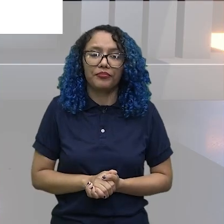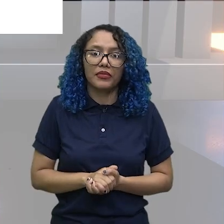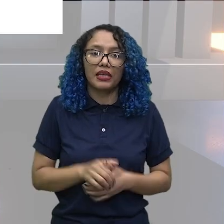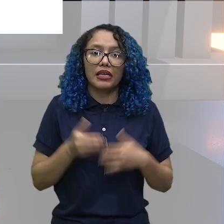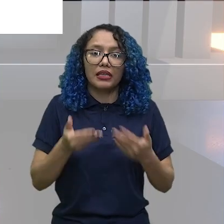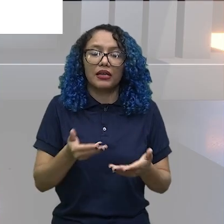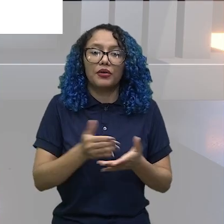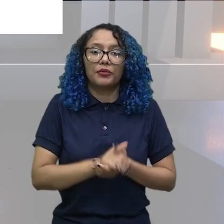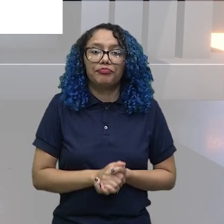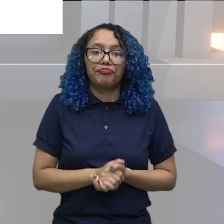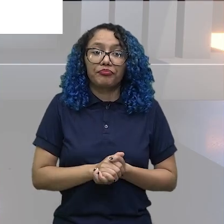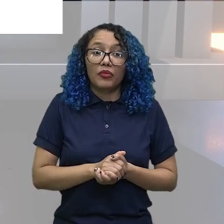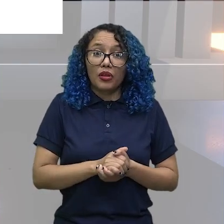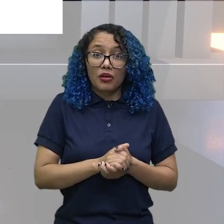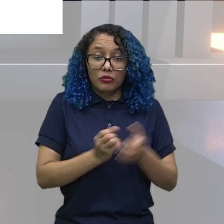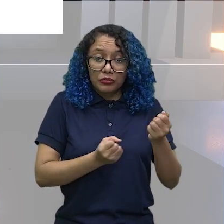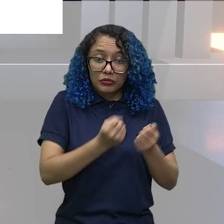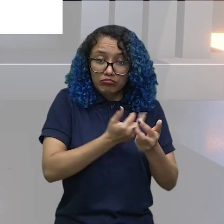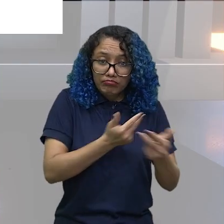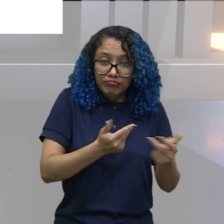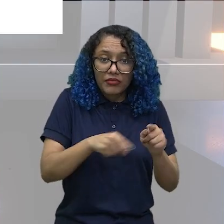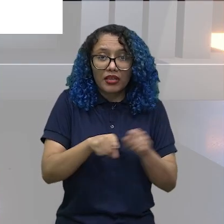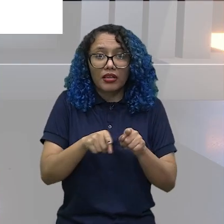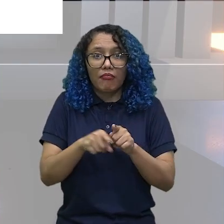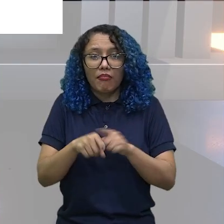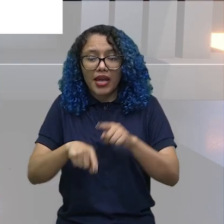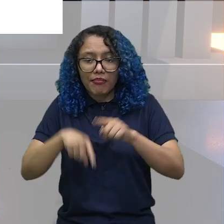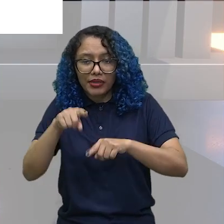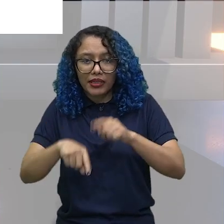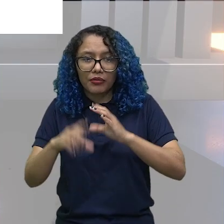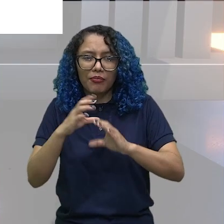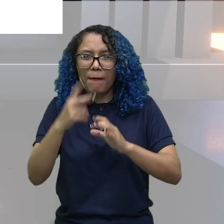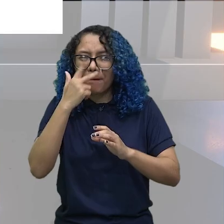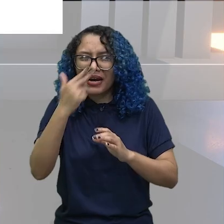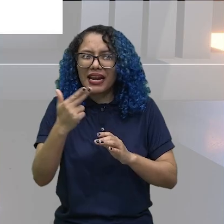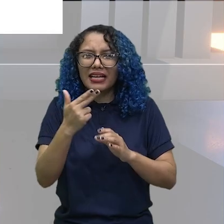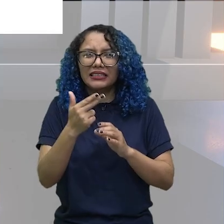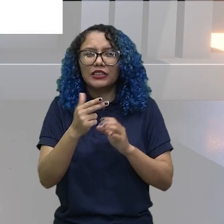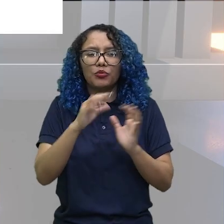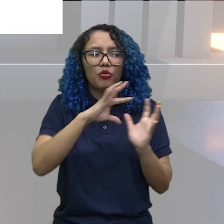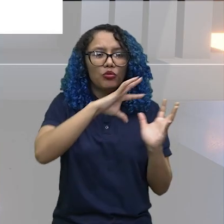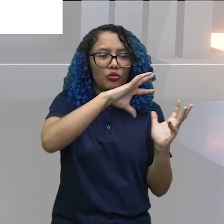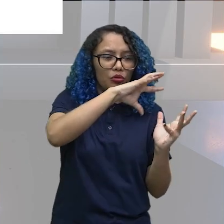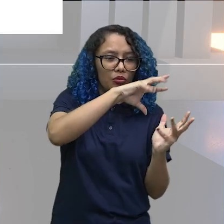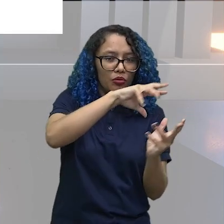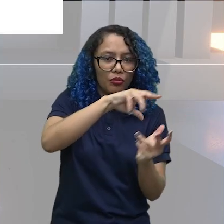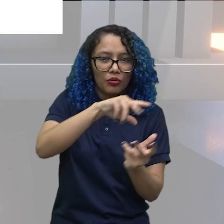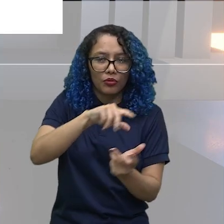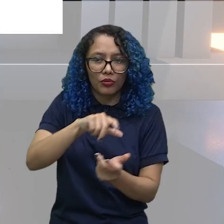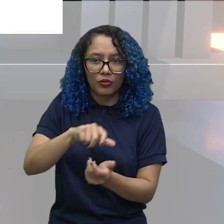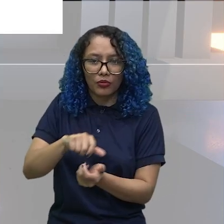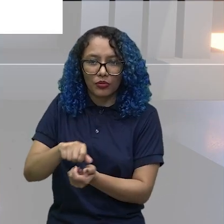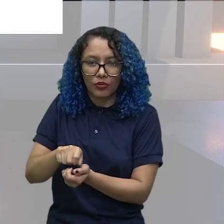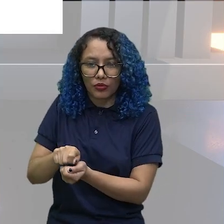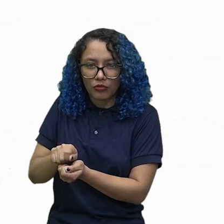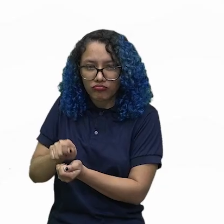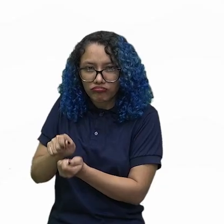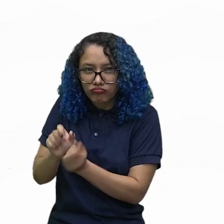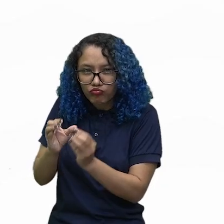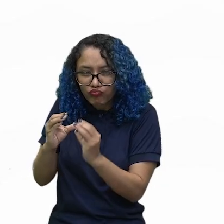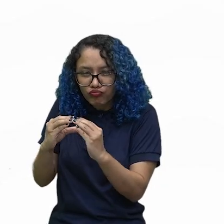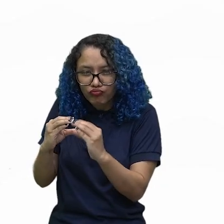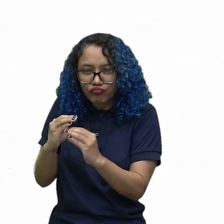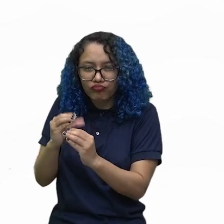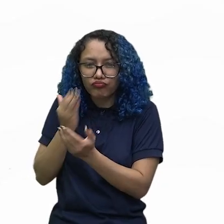nas comunicações deram essa sensação para a gente de que o mundo encolheu. Olha essa imagem, que ela é bastante interessante para a gente